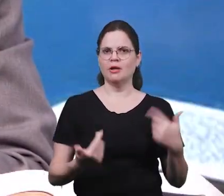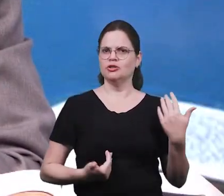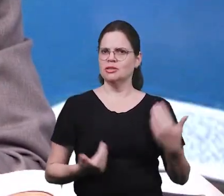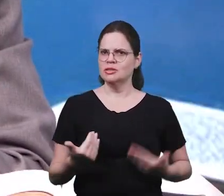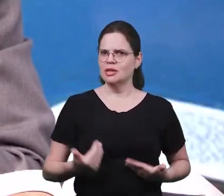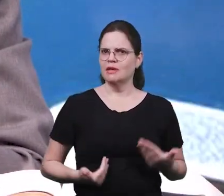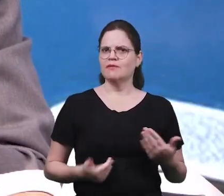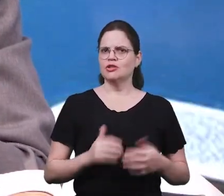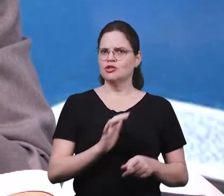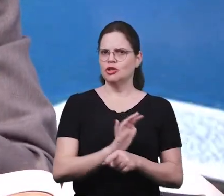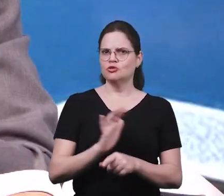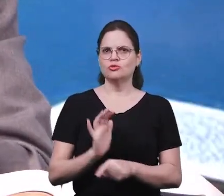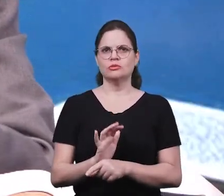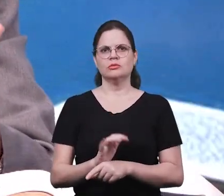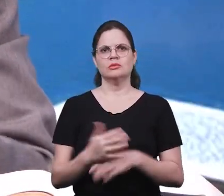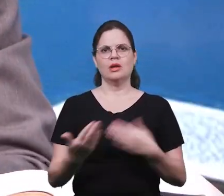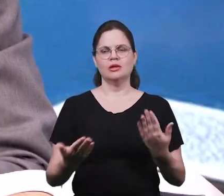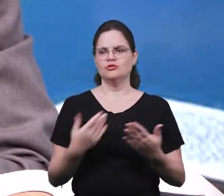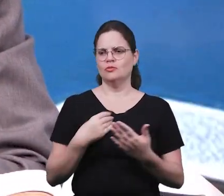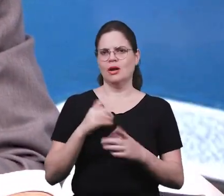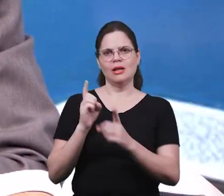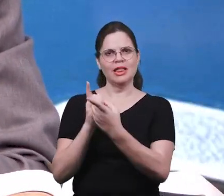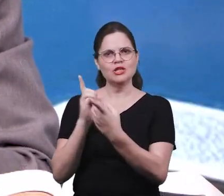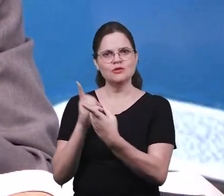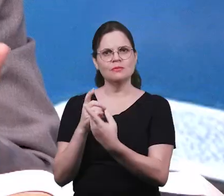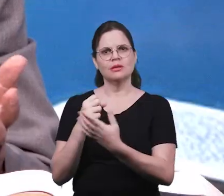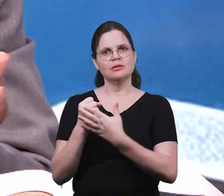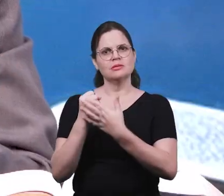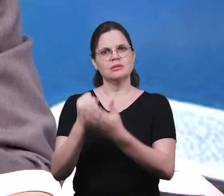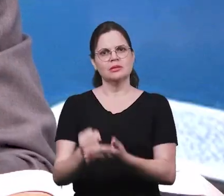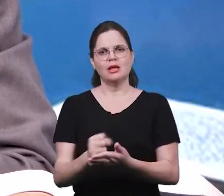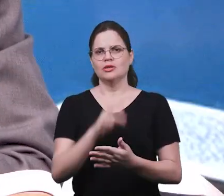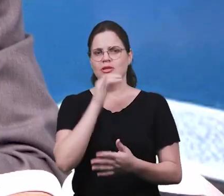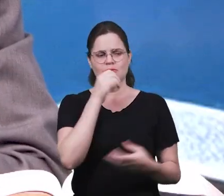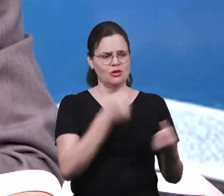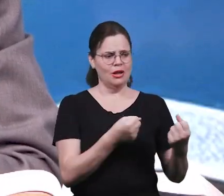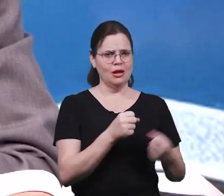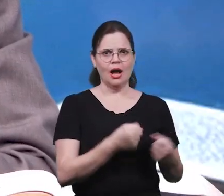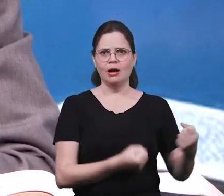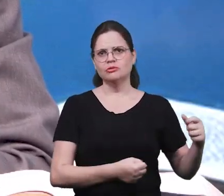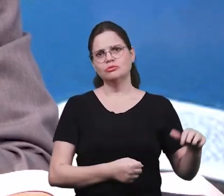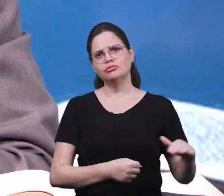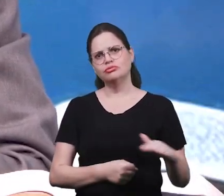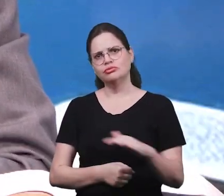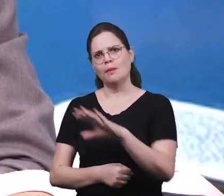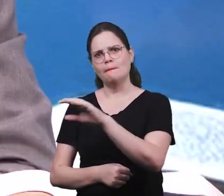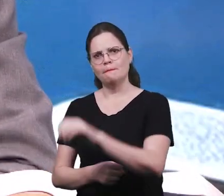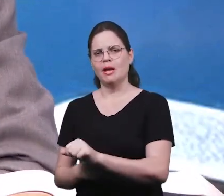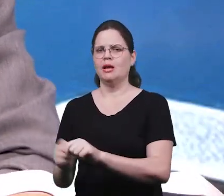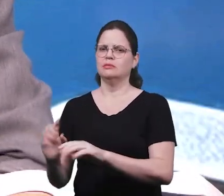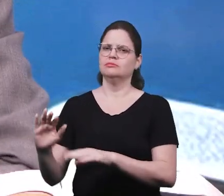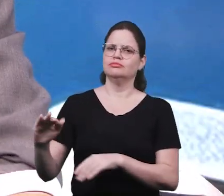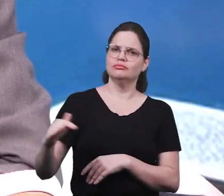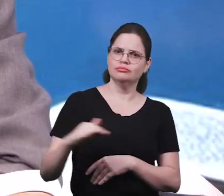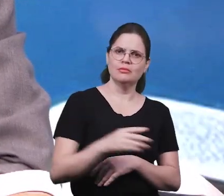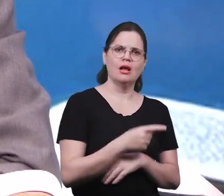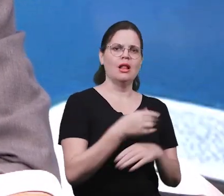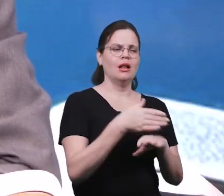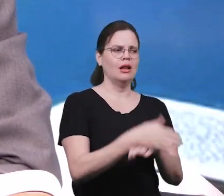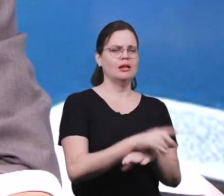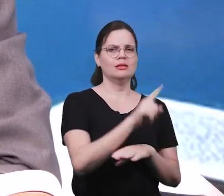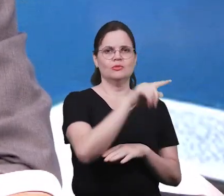atividade, vamos dizer, mais assim física, de uma assistência, de se locomover até lá, mas o resultado depois foi